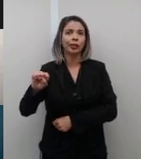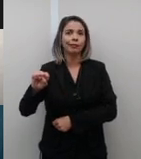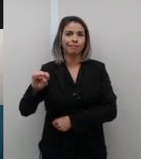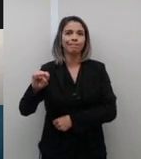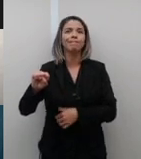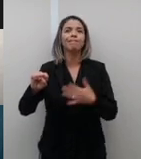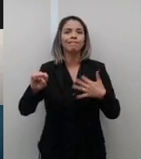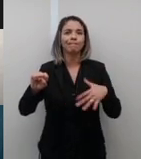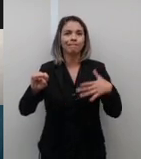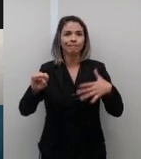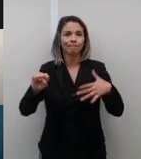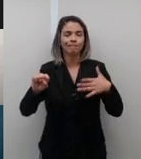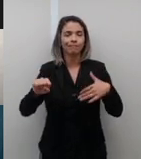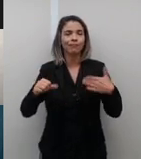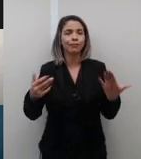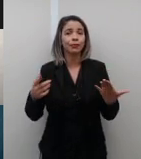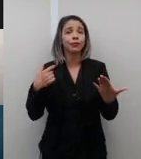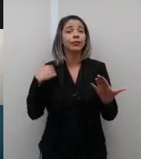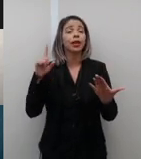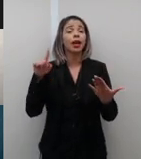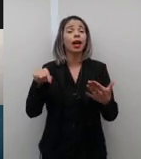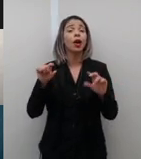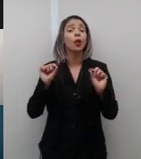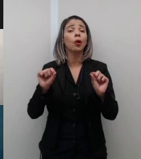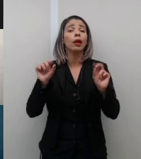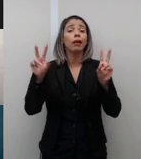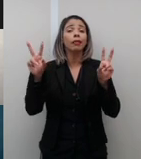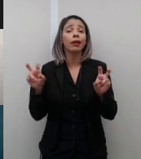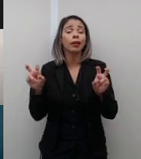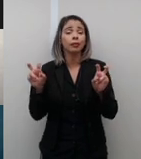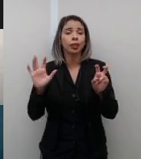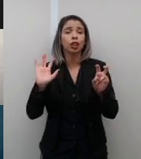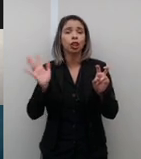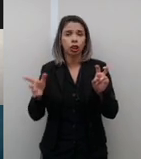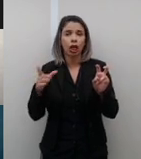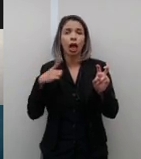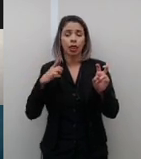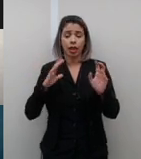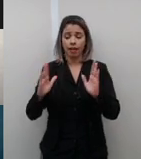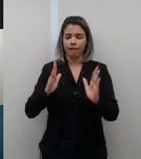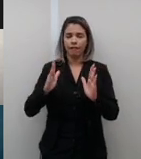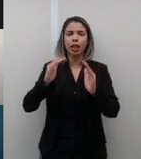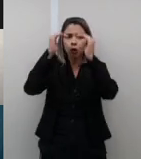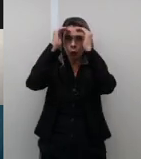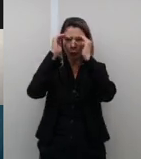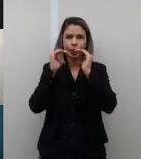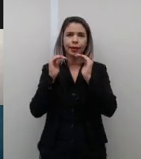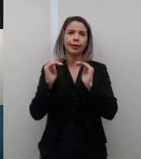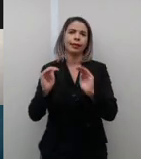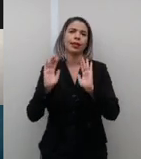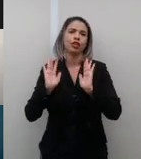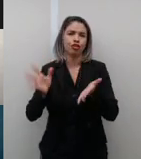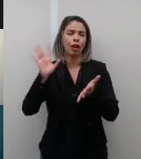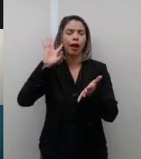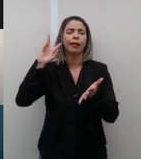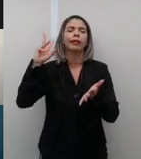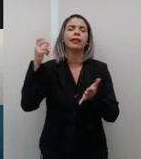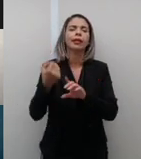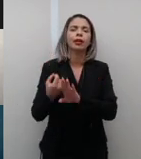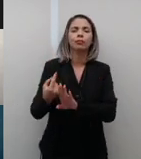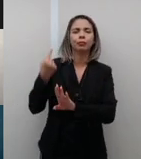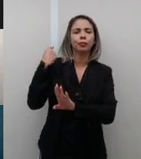1998, sobrevém em fase de cumprimento e de execução da decisão de